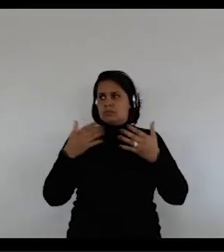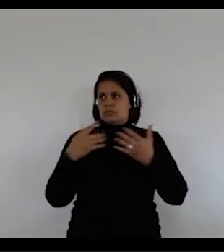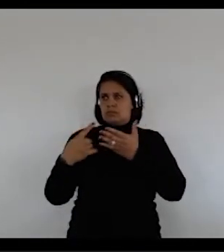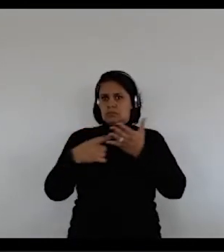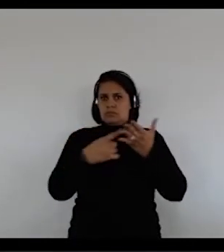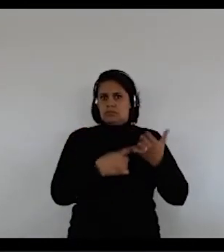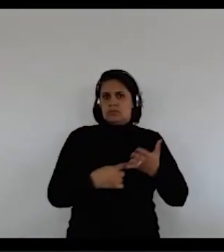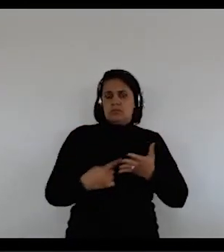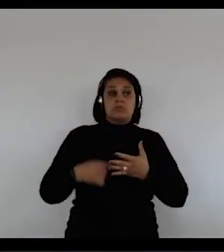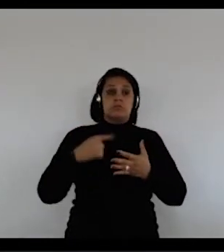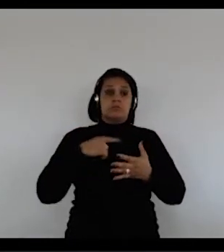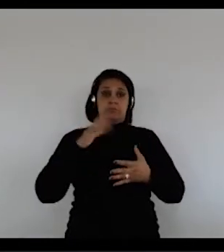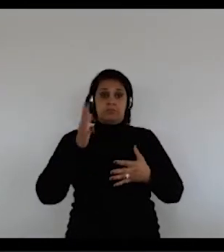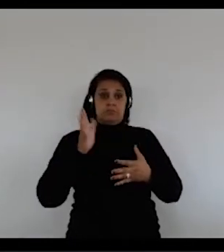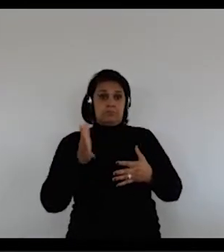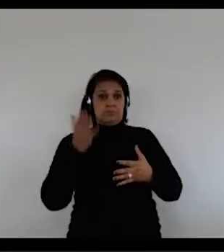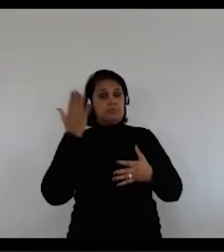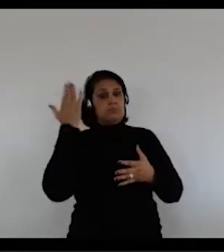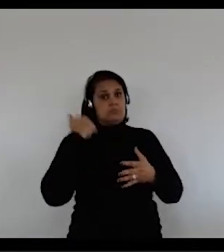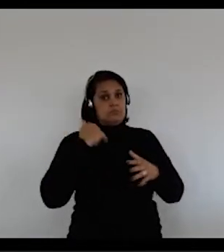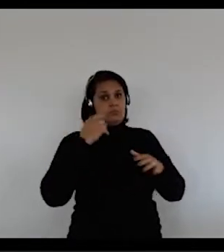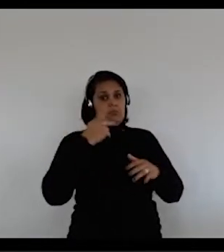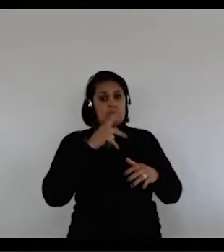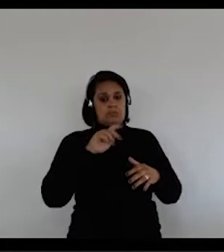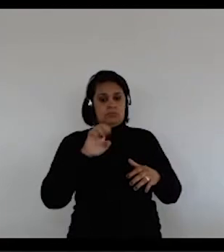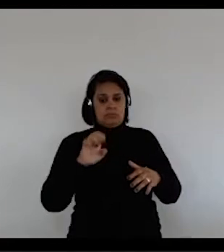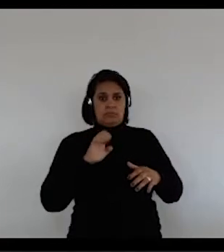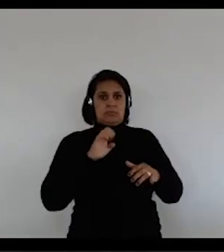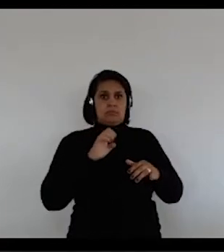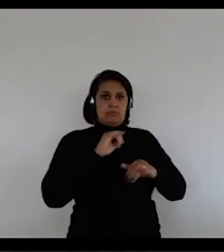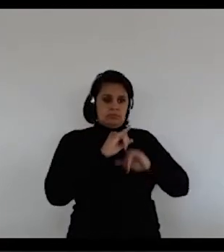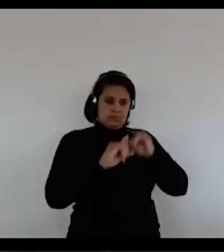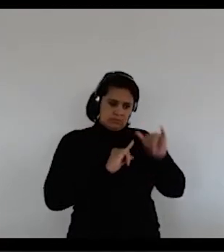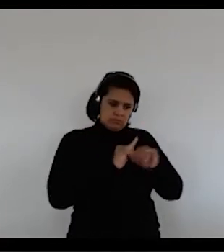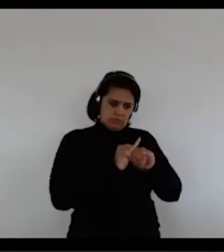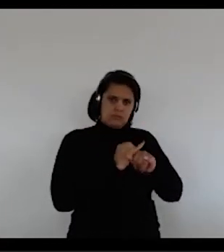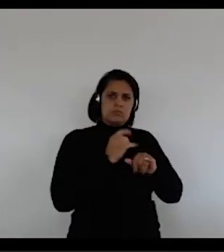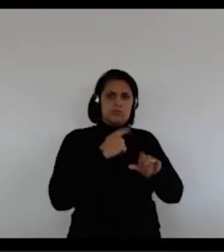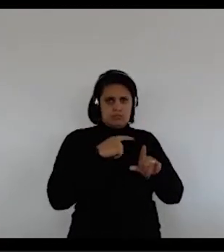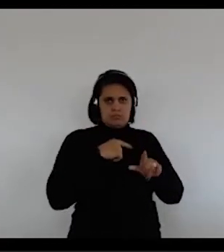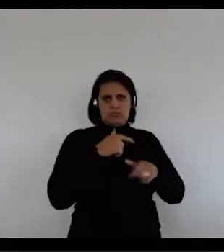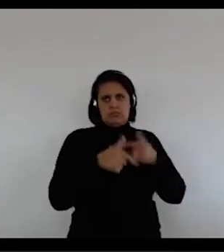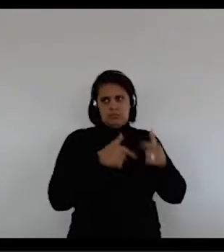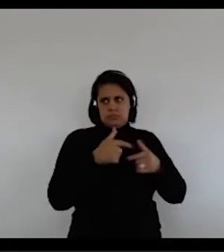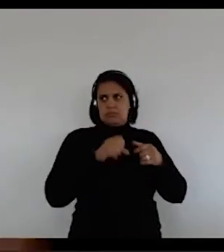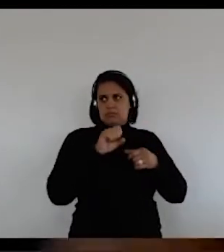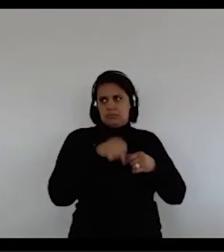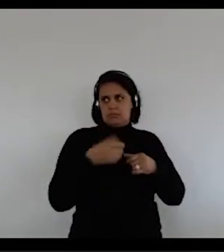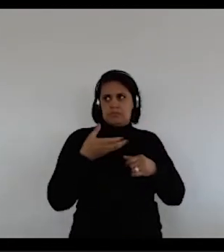já o expediente eletrónico, o processo